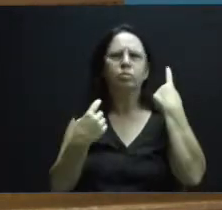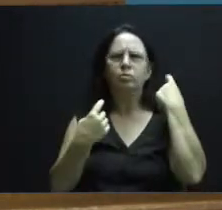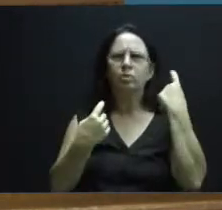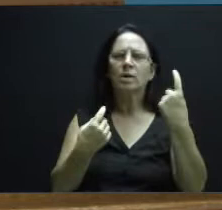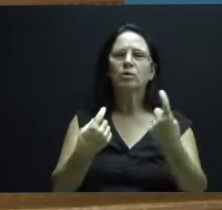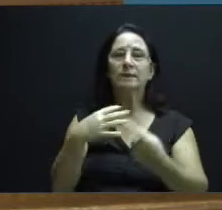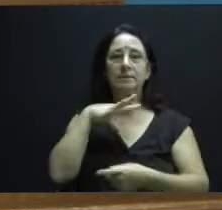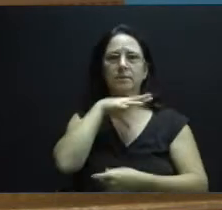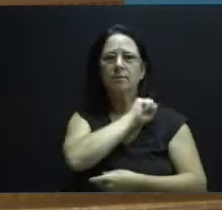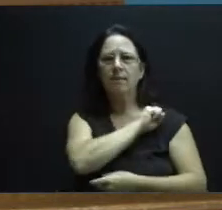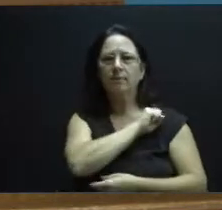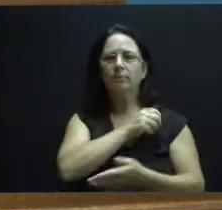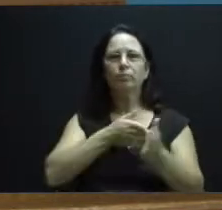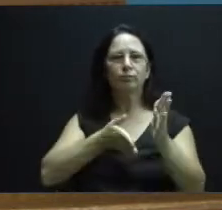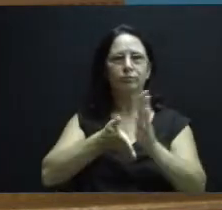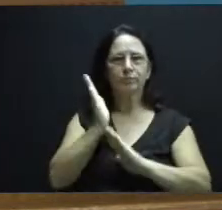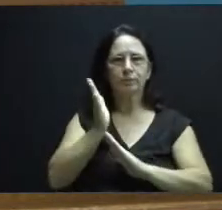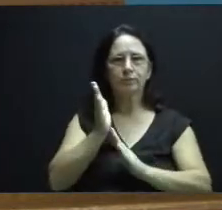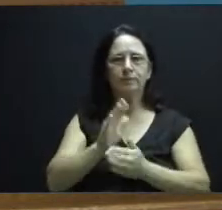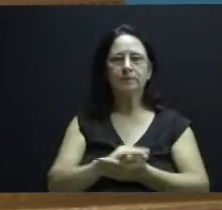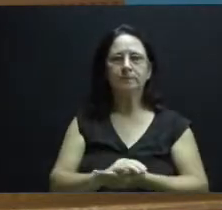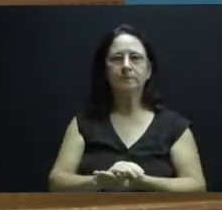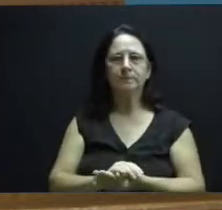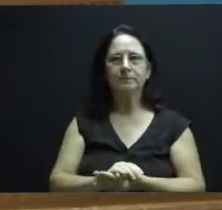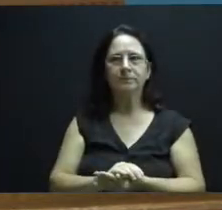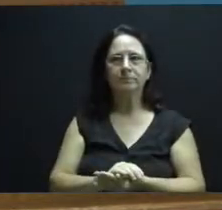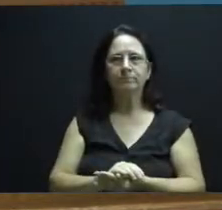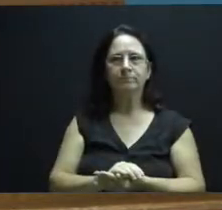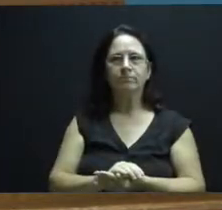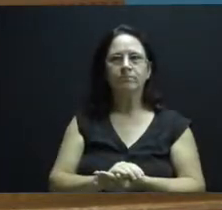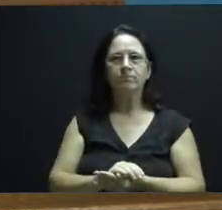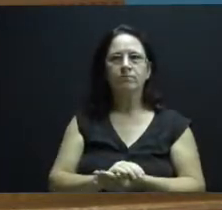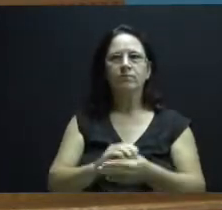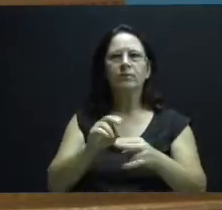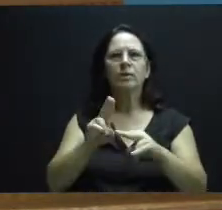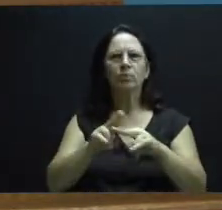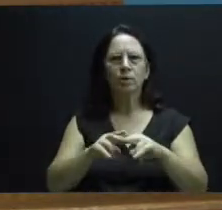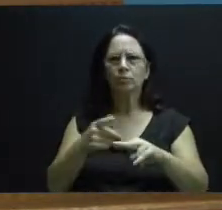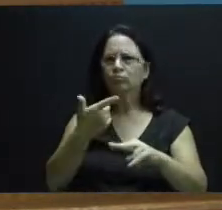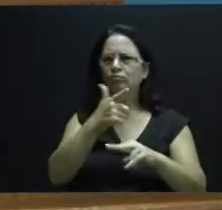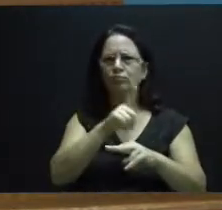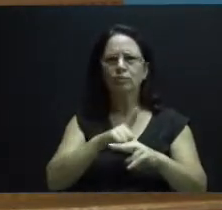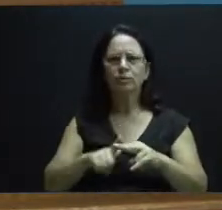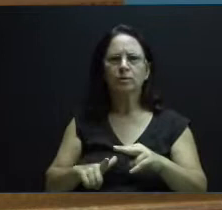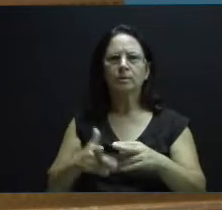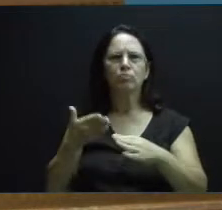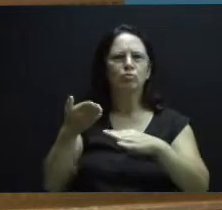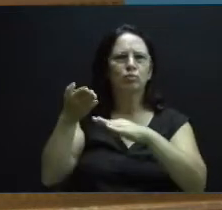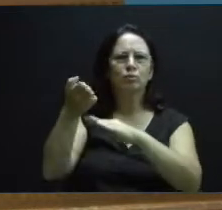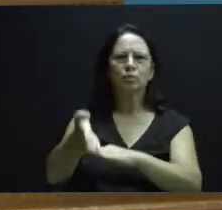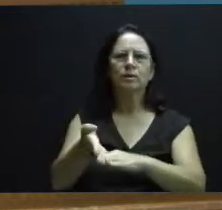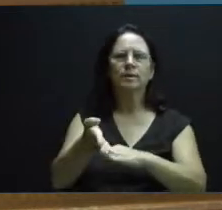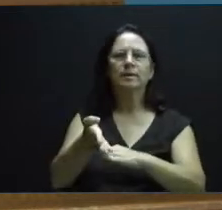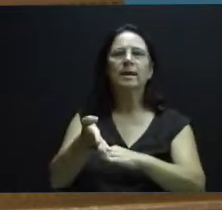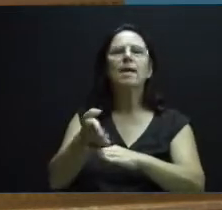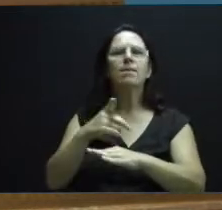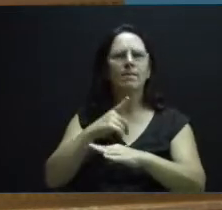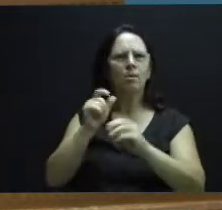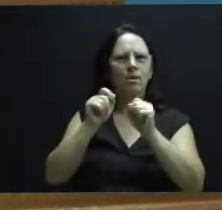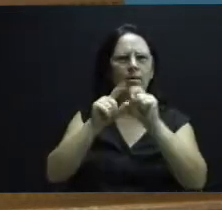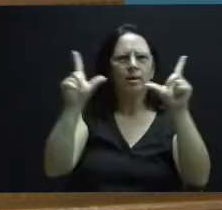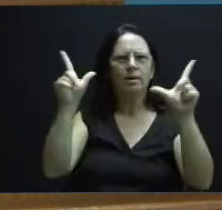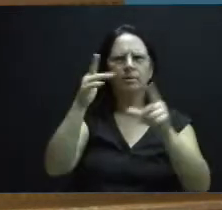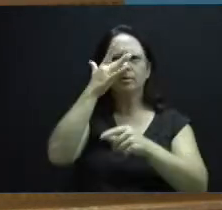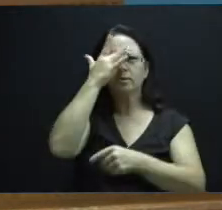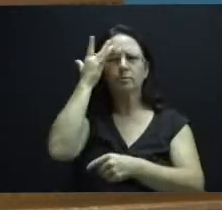algo nesse sentido algo nem algo nesse sentido é por isso que por nós não temos acesso e ter tido um grande alerta para toda a população